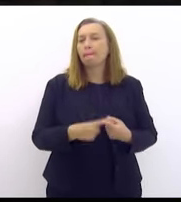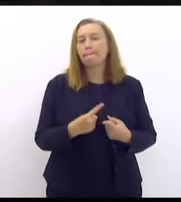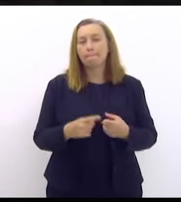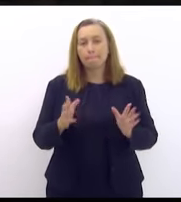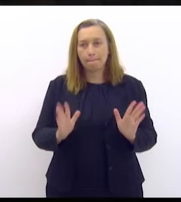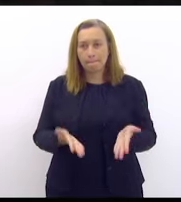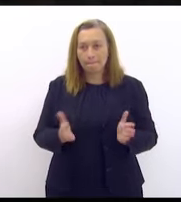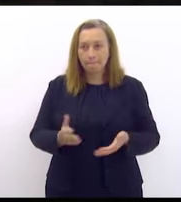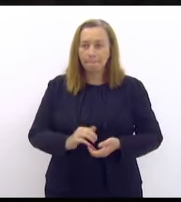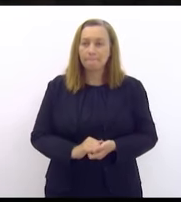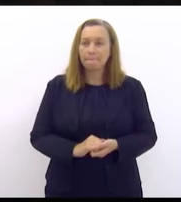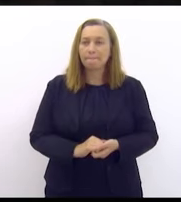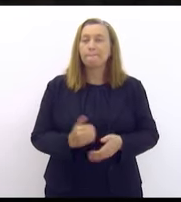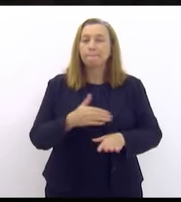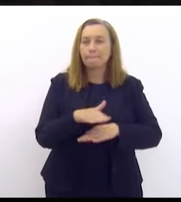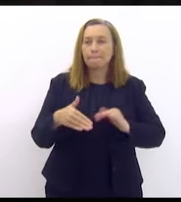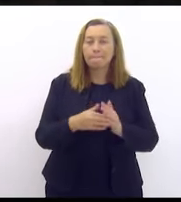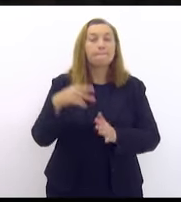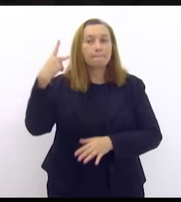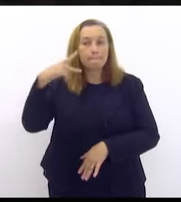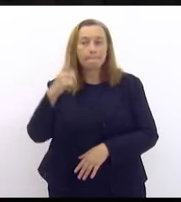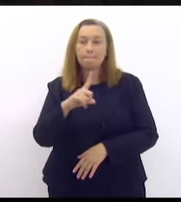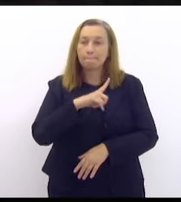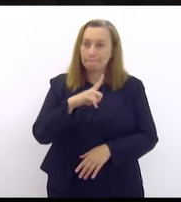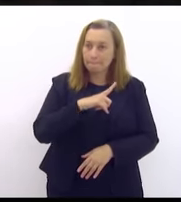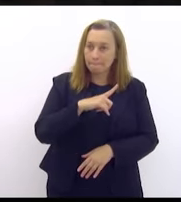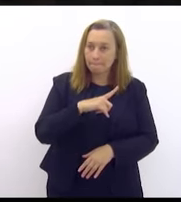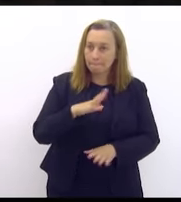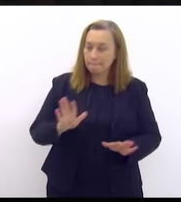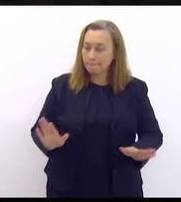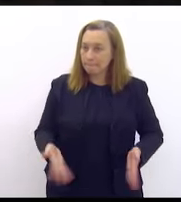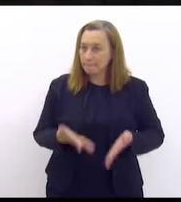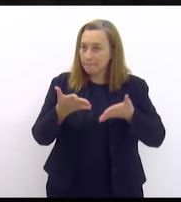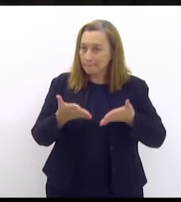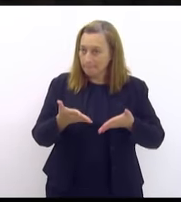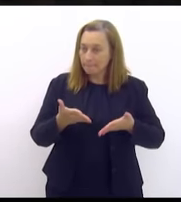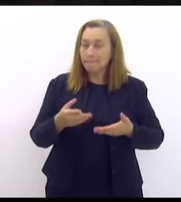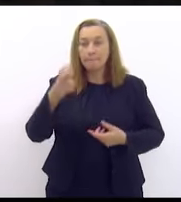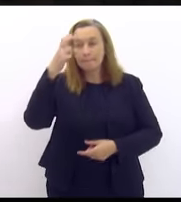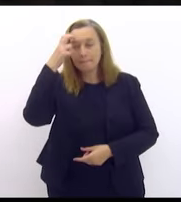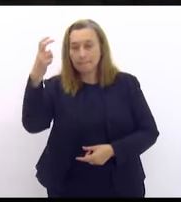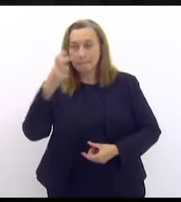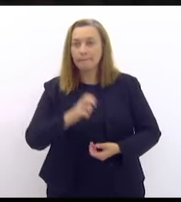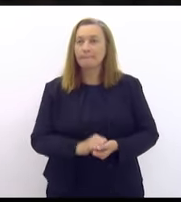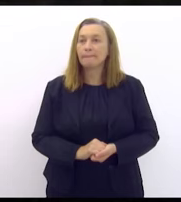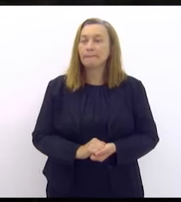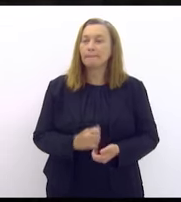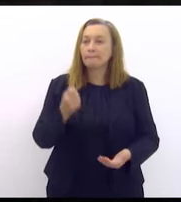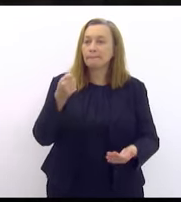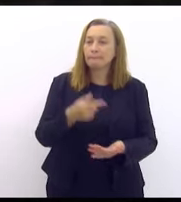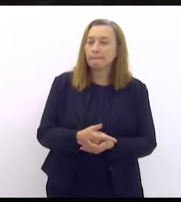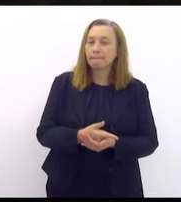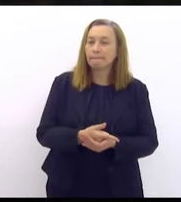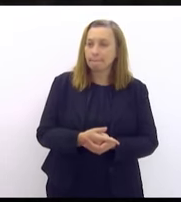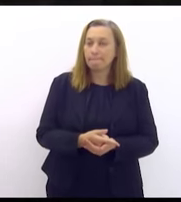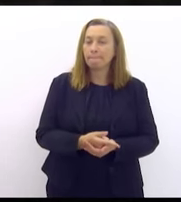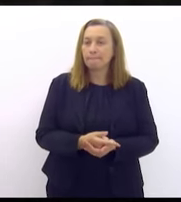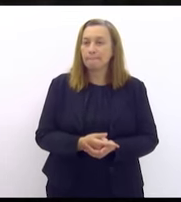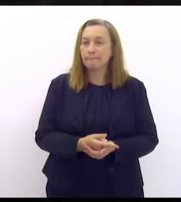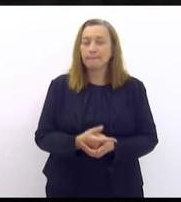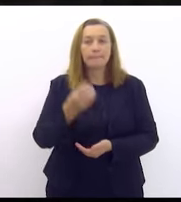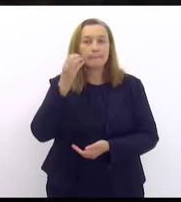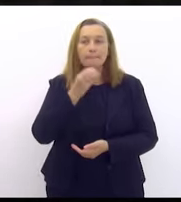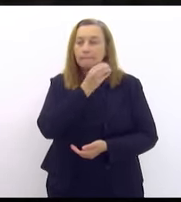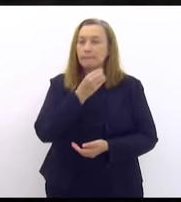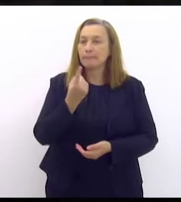hoje, praticamente todas as políticas que a gente tem de incentivo e de fomento à cultura é paga via fundo. Cláudio Castro não